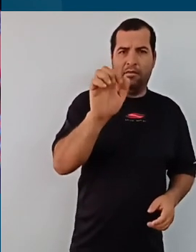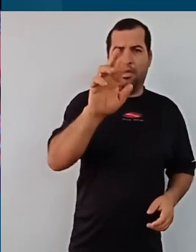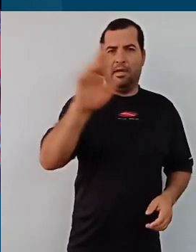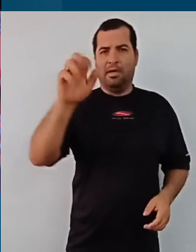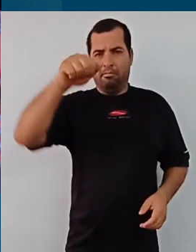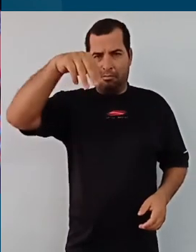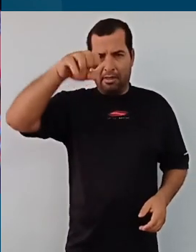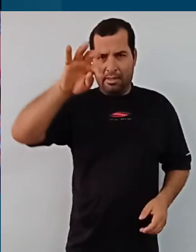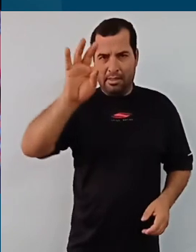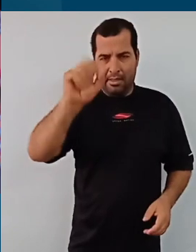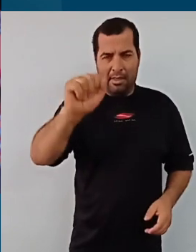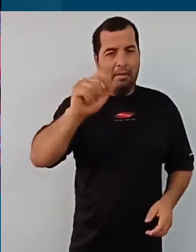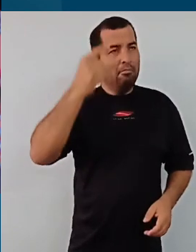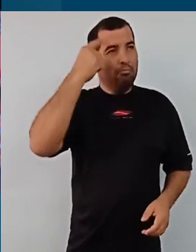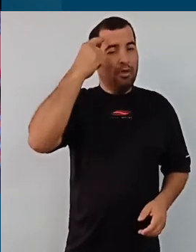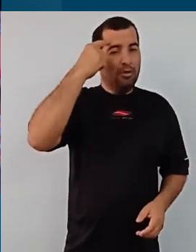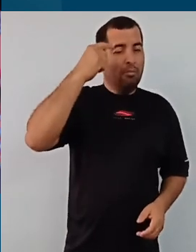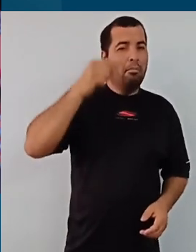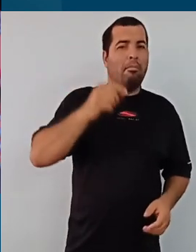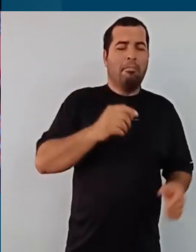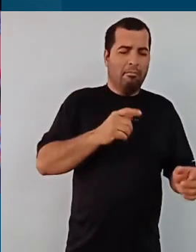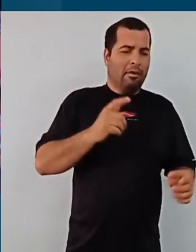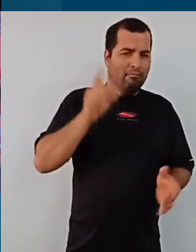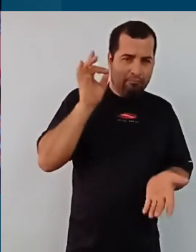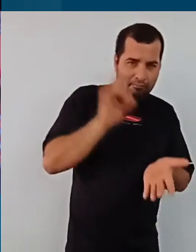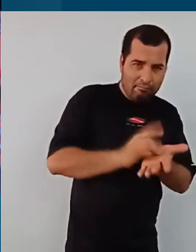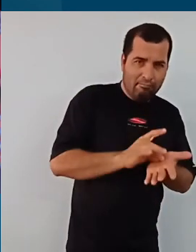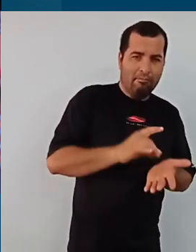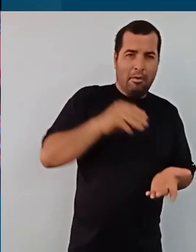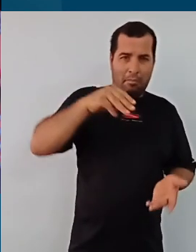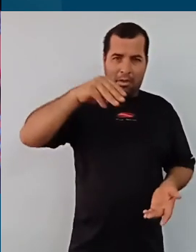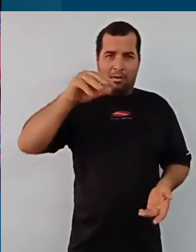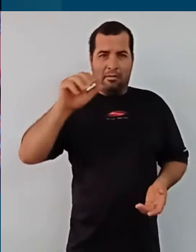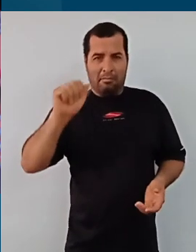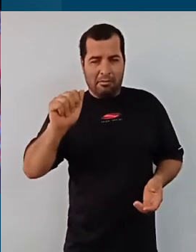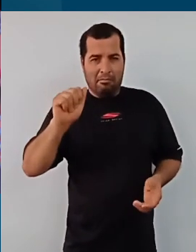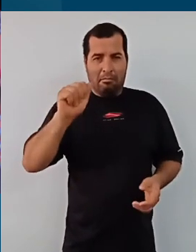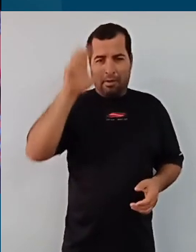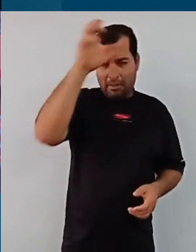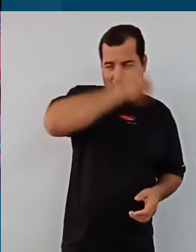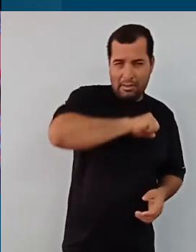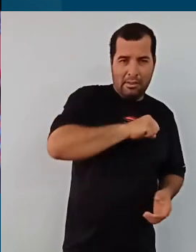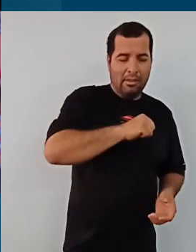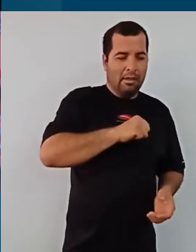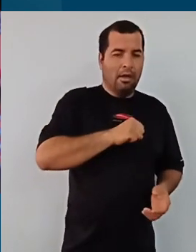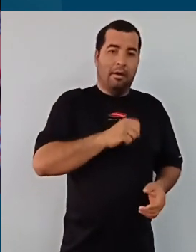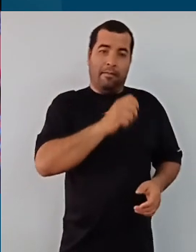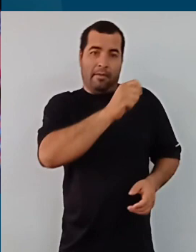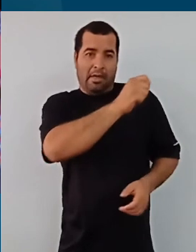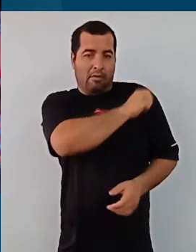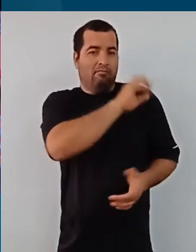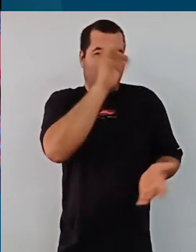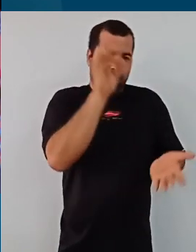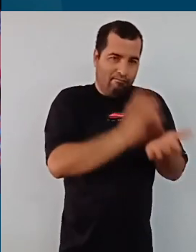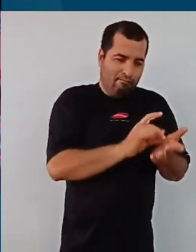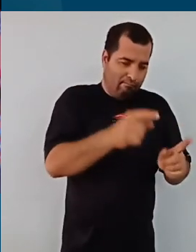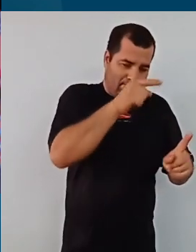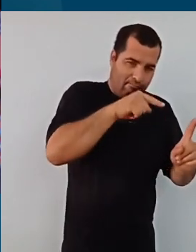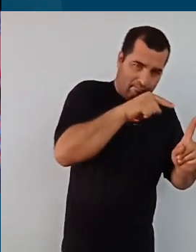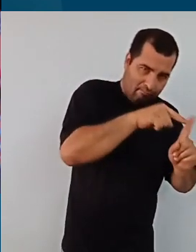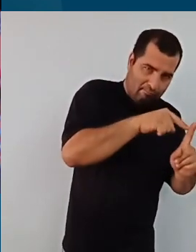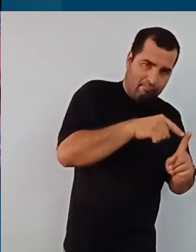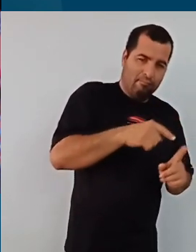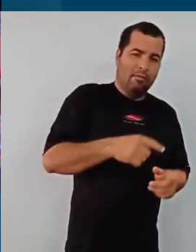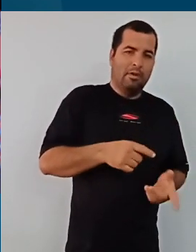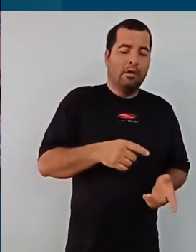nos métodos ativos de aprendizagem, que são aqueles que de fato vão colocar esse estudante no centro, e a partir deles é que se